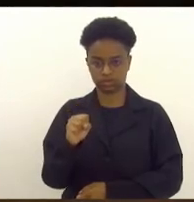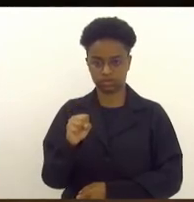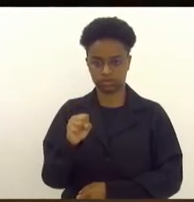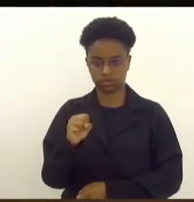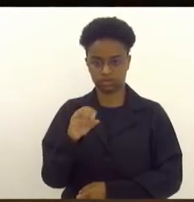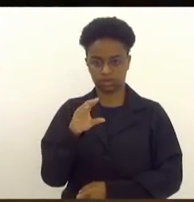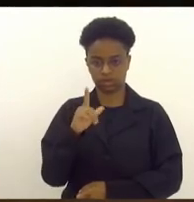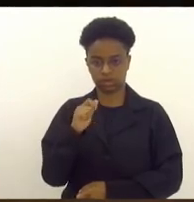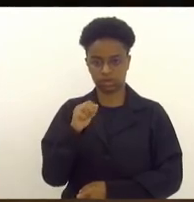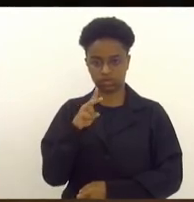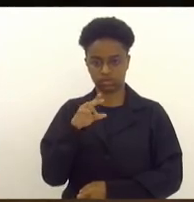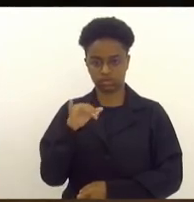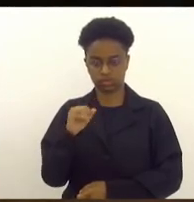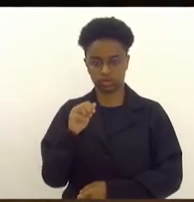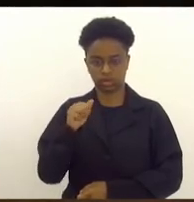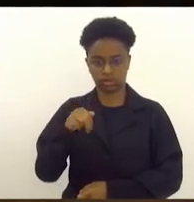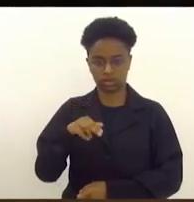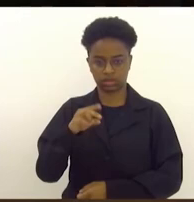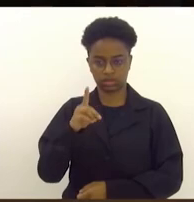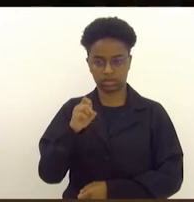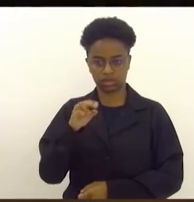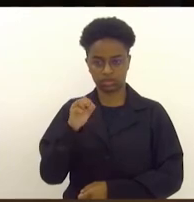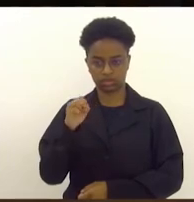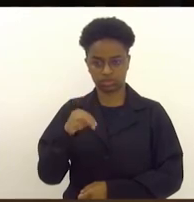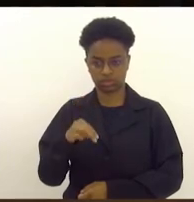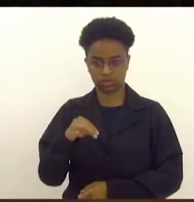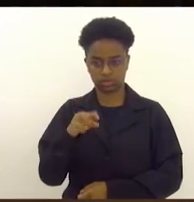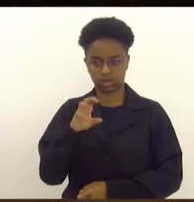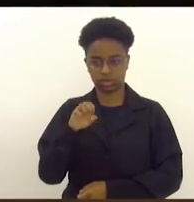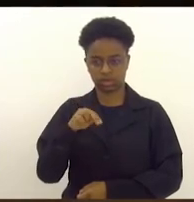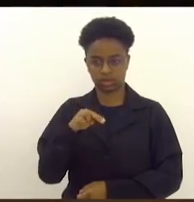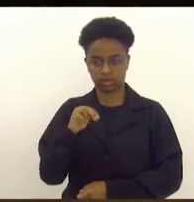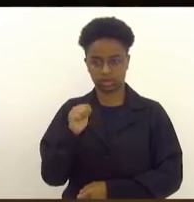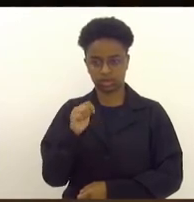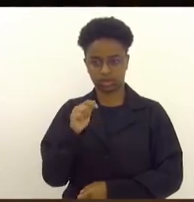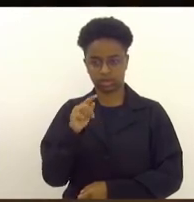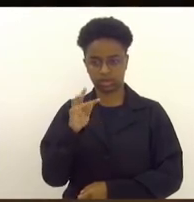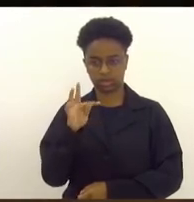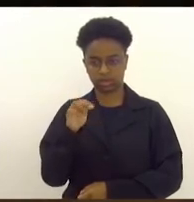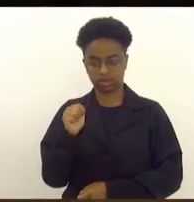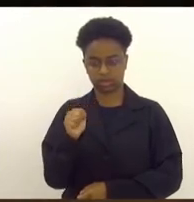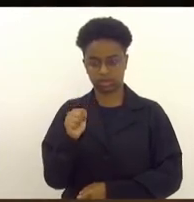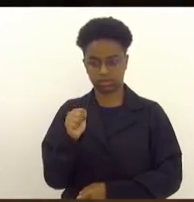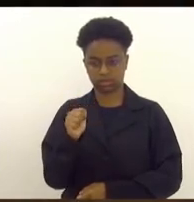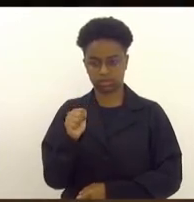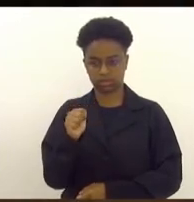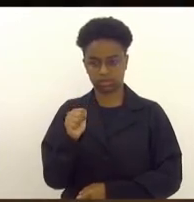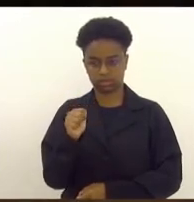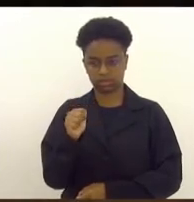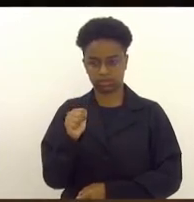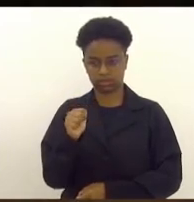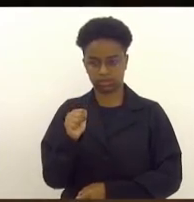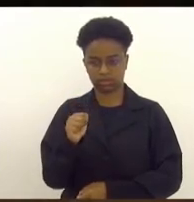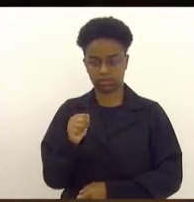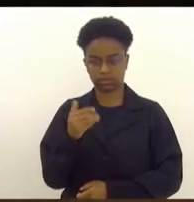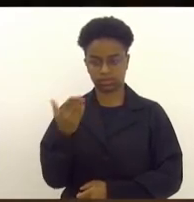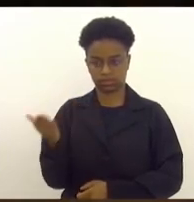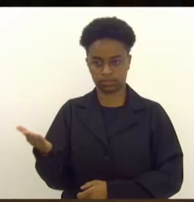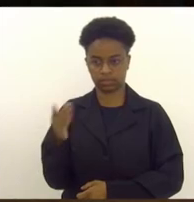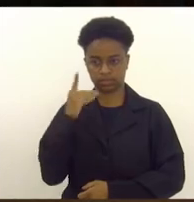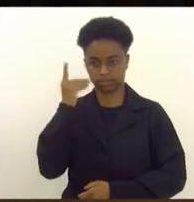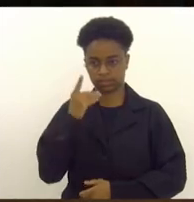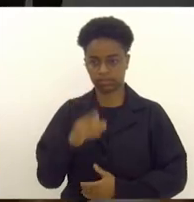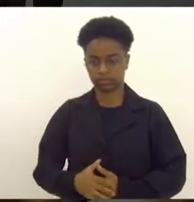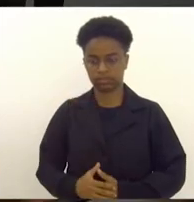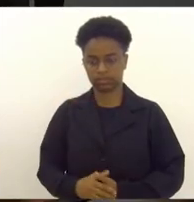Cláudio Caiado Anderson Moraes Renata Souza Nobre deputada obrigado